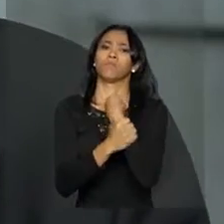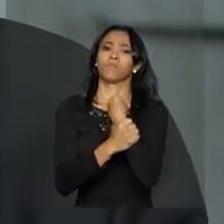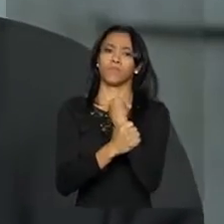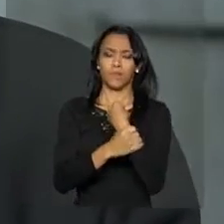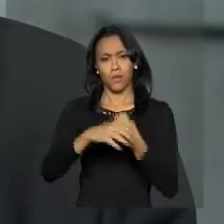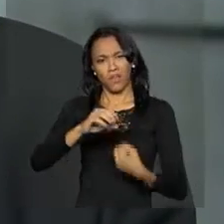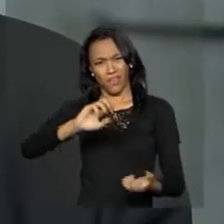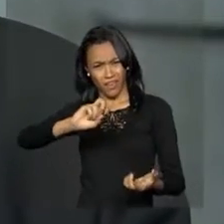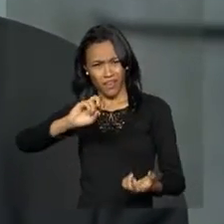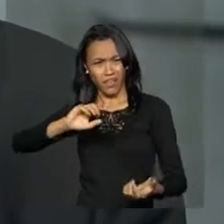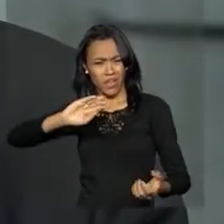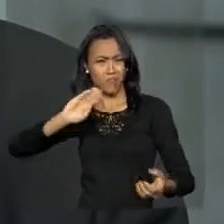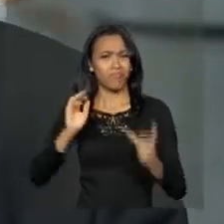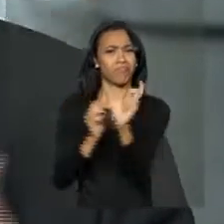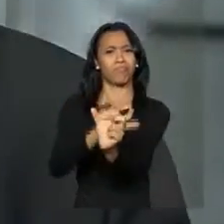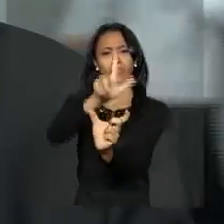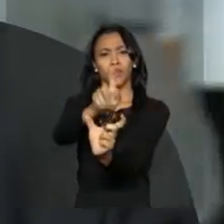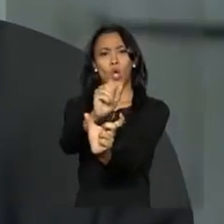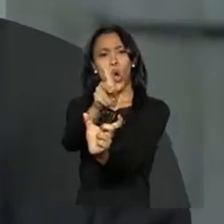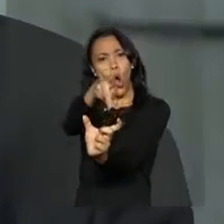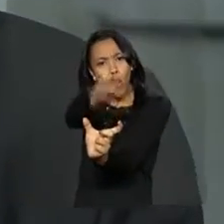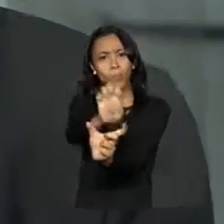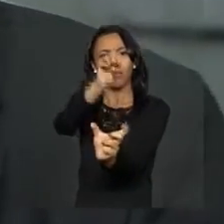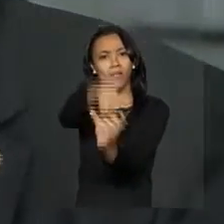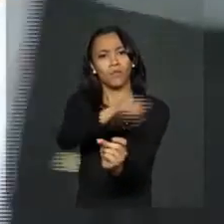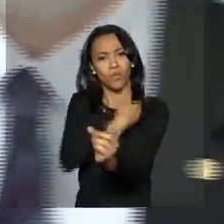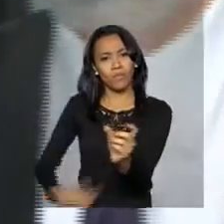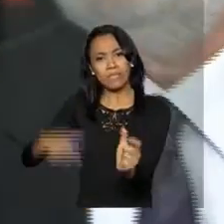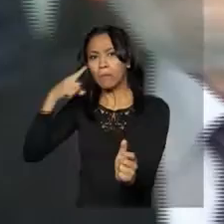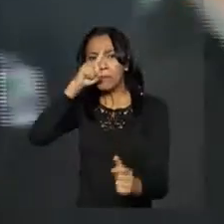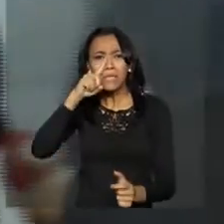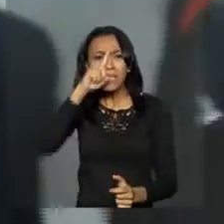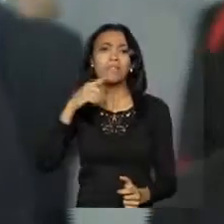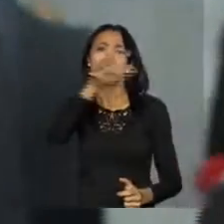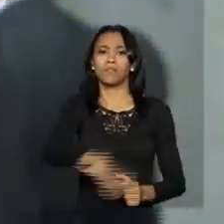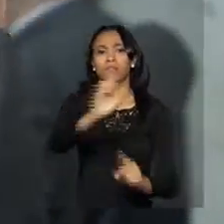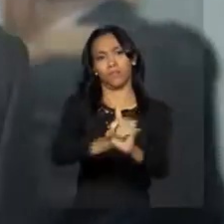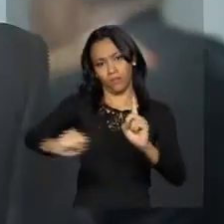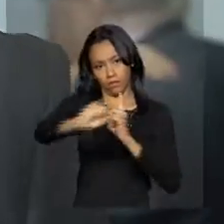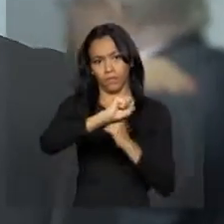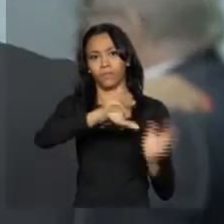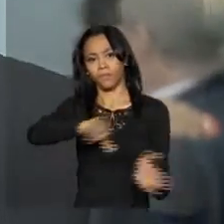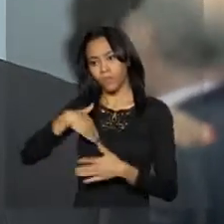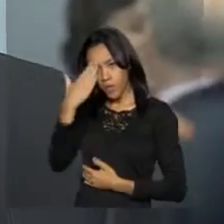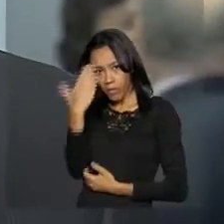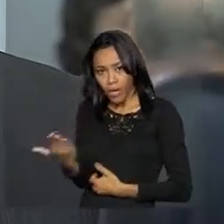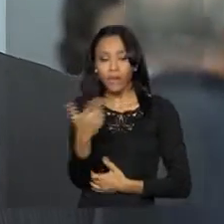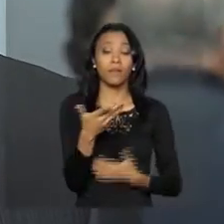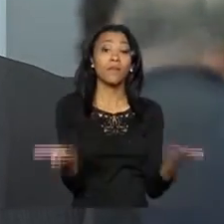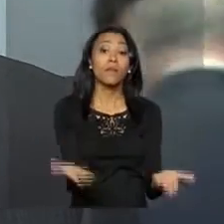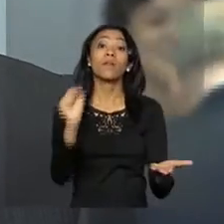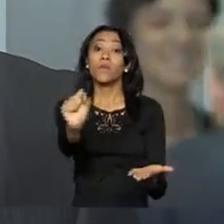golpes institucionais vão gerar sequelas grandes na sociedade. Obrigado, deputado. E o advogado-geral da União, José